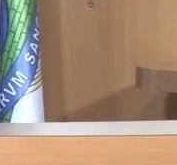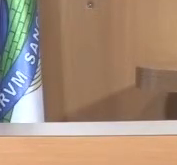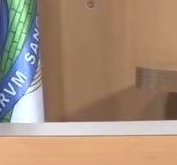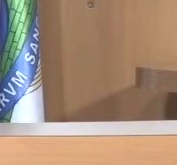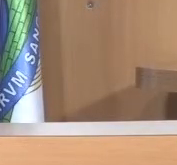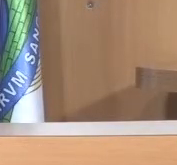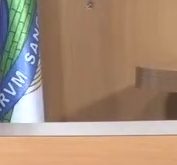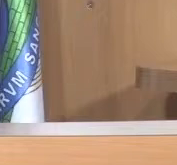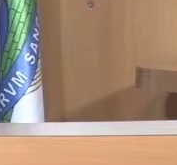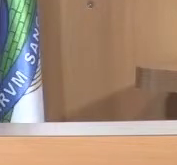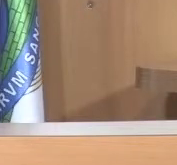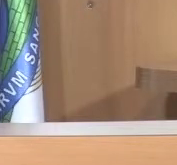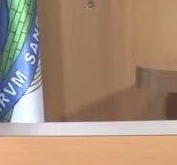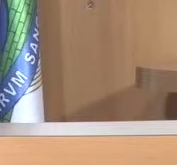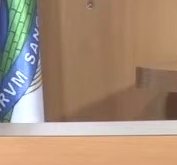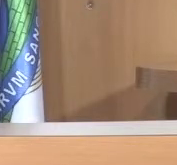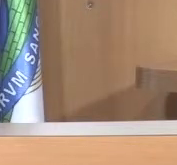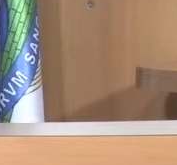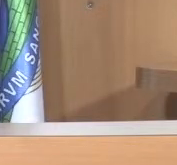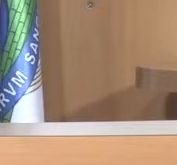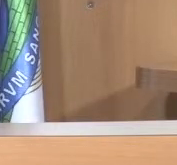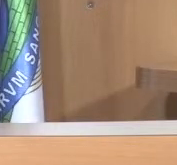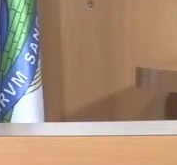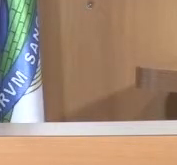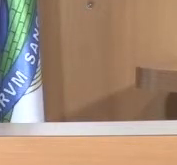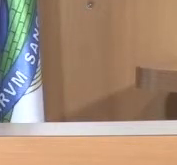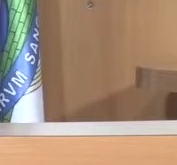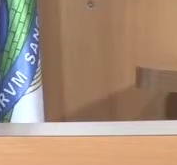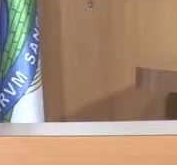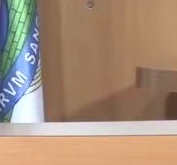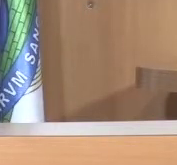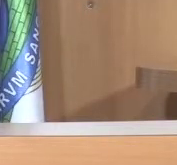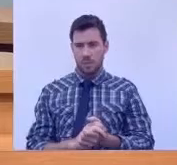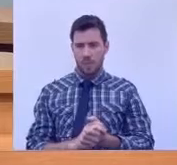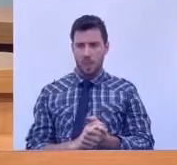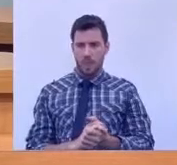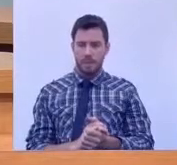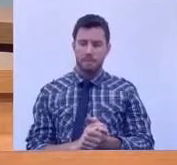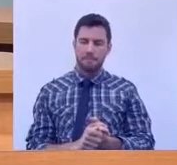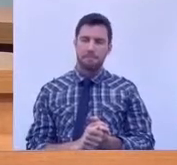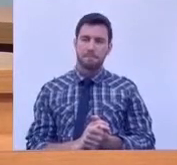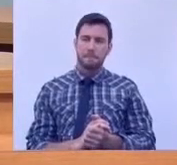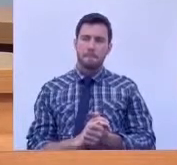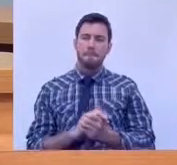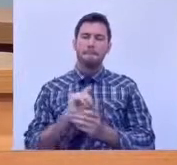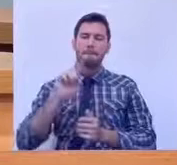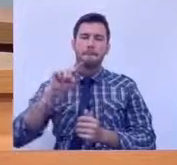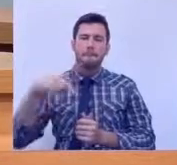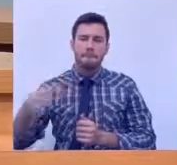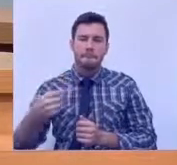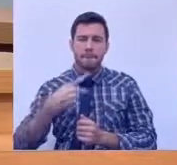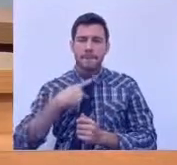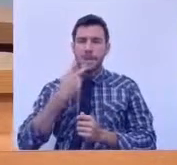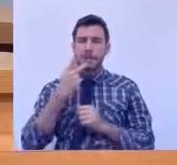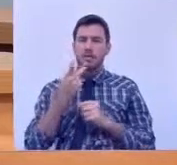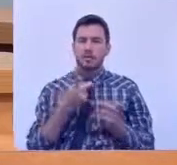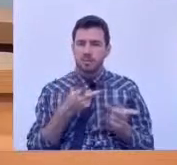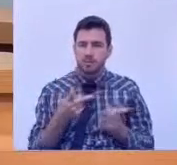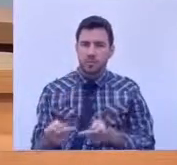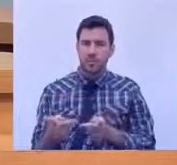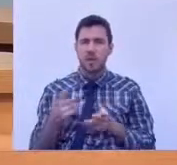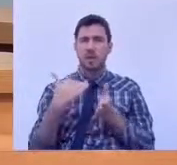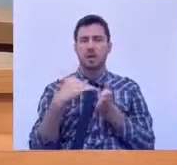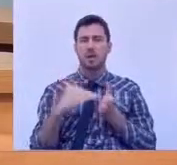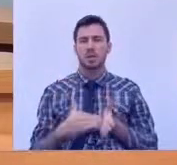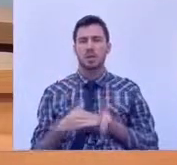PSDC, criticou a demora na construção de uma creche na Vila Galvão. Eu estive na Secretaria de Educação falando com o secretário